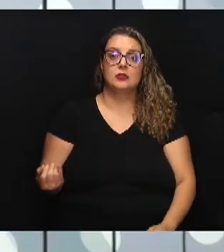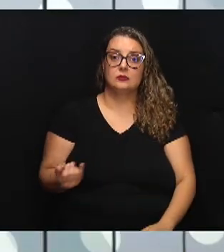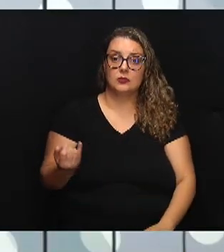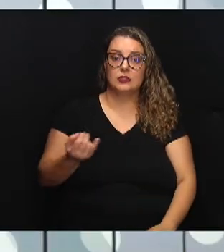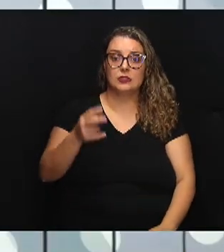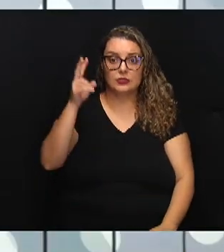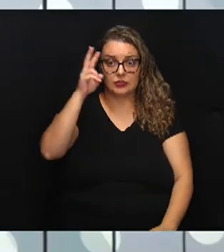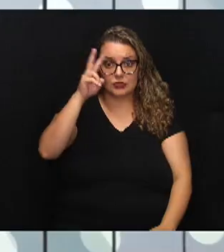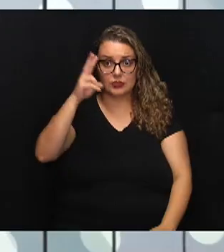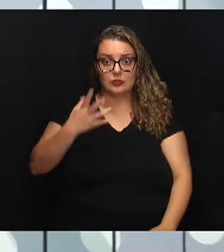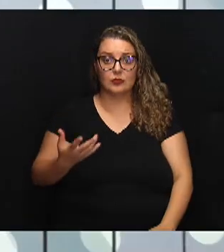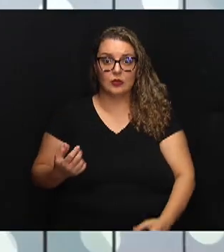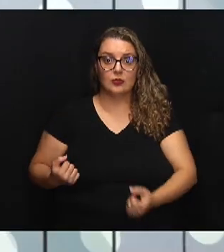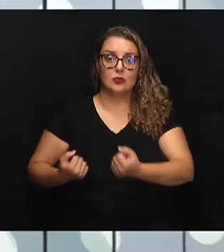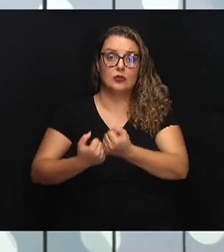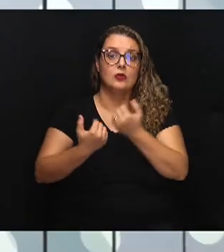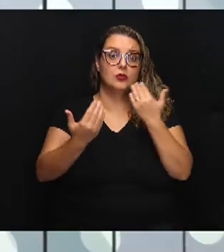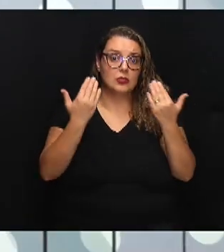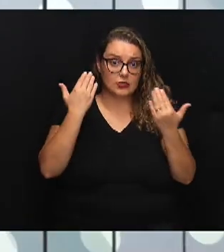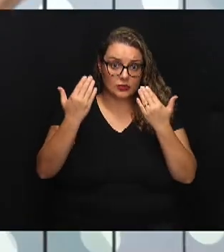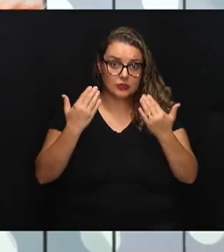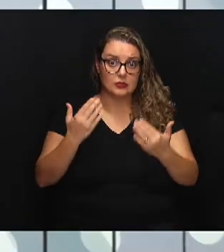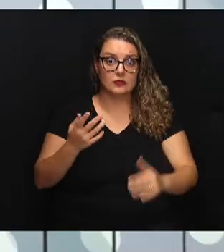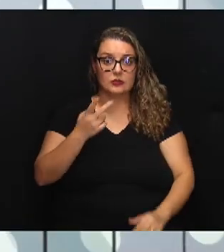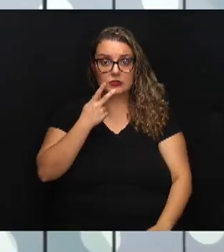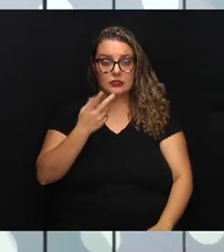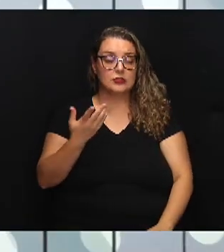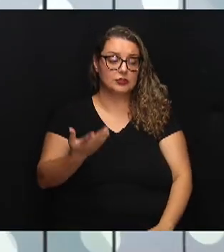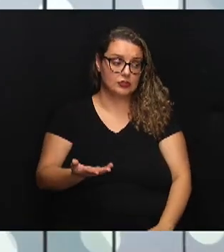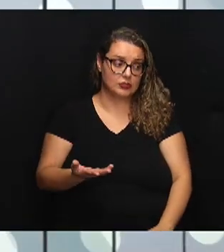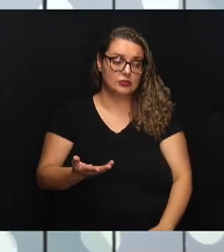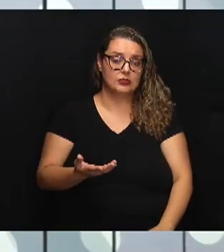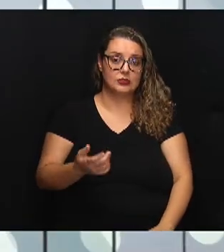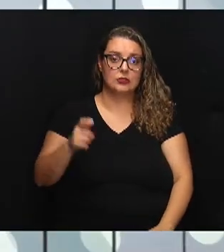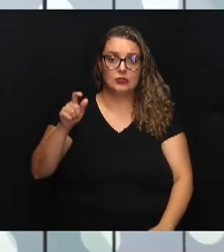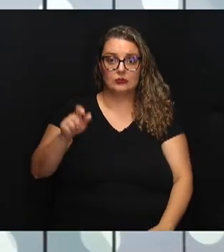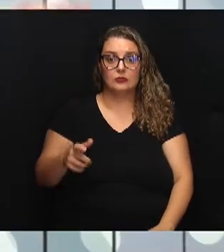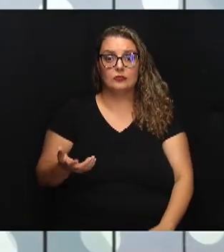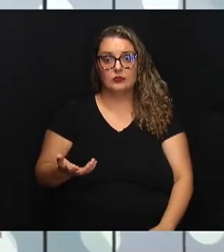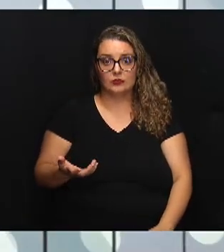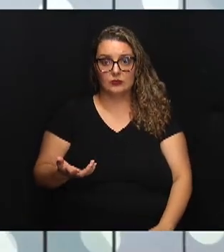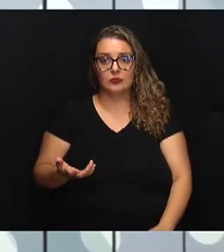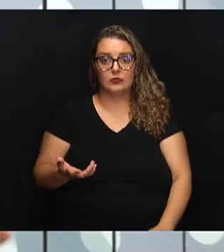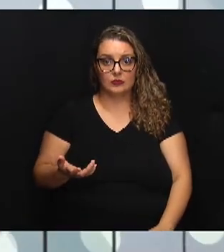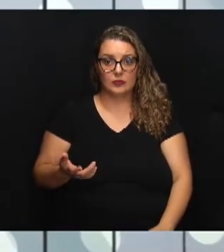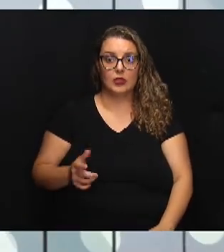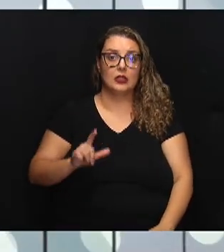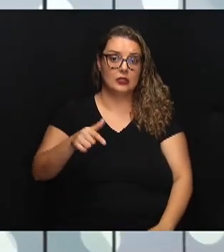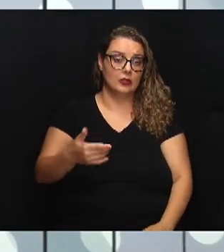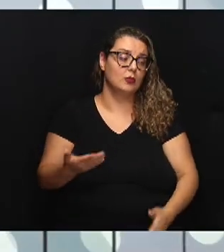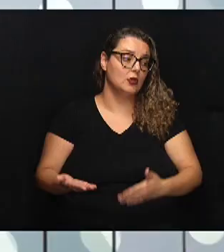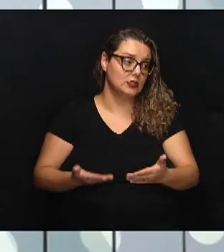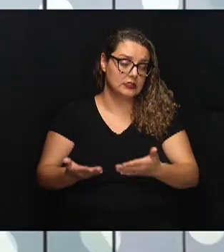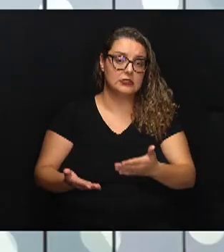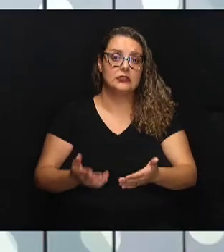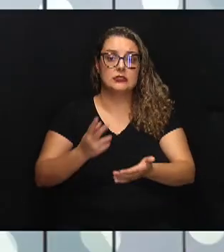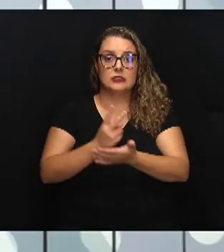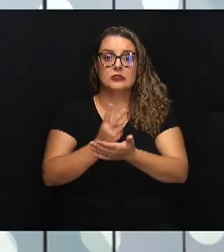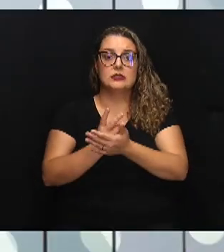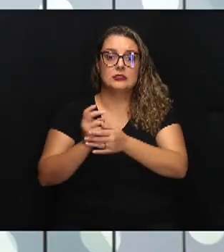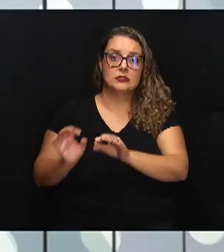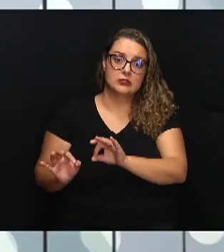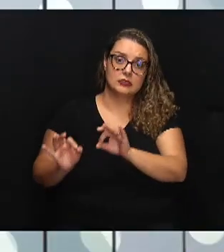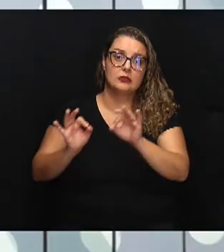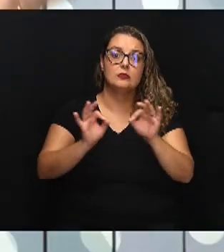daquele suporte psicológico, né? Você disse que a pessoa, mesmo após o tratamento, tem que estar sempre